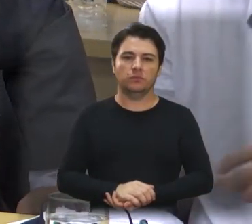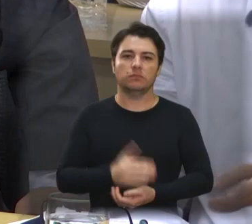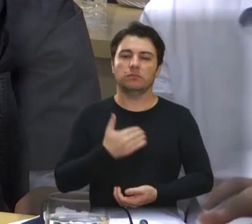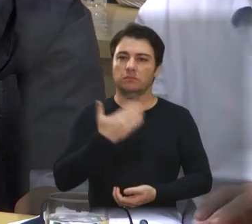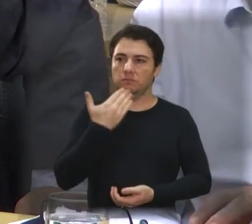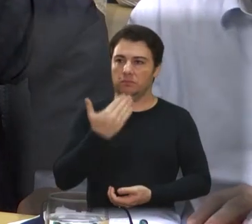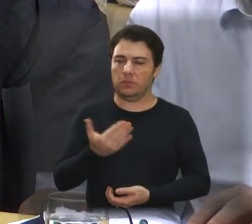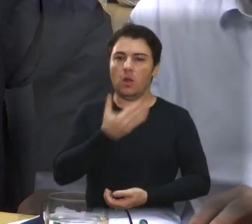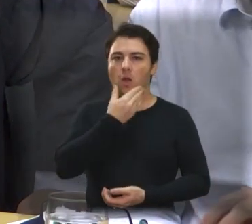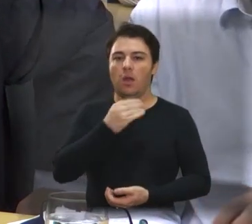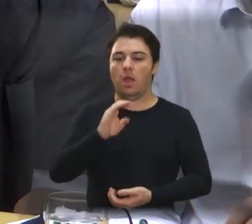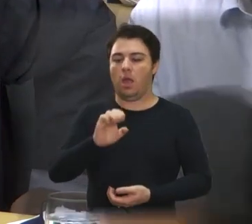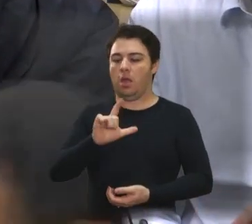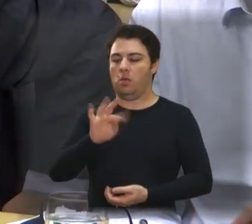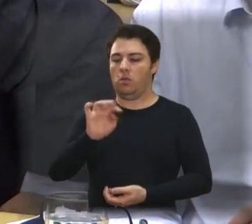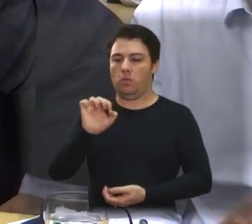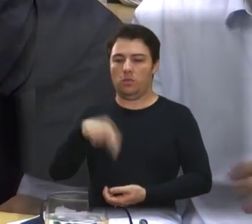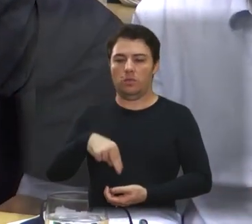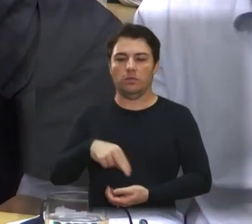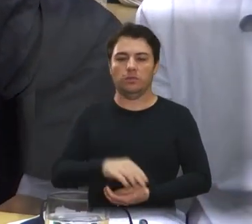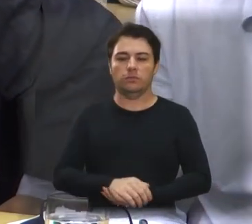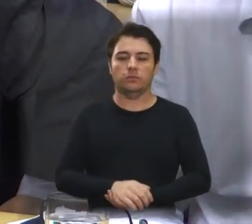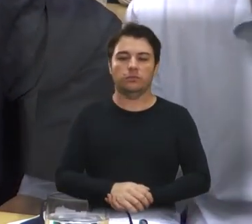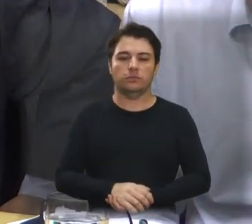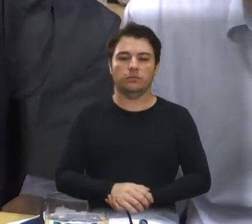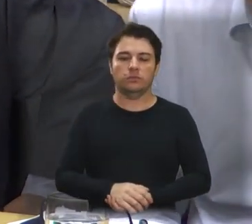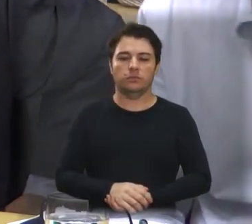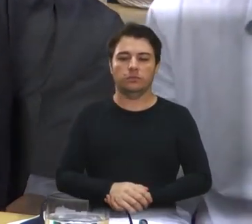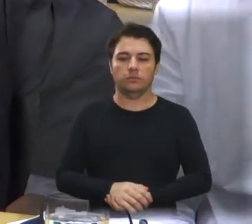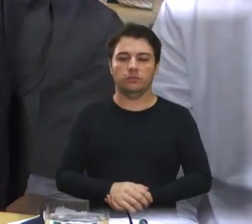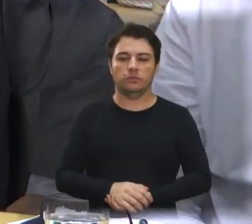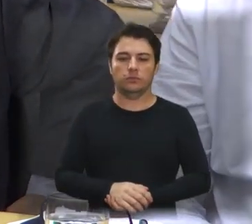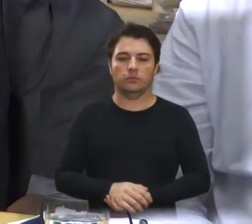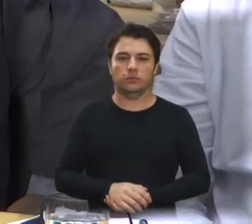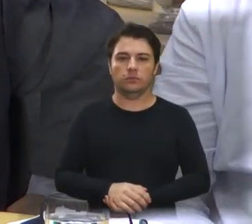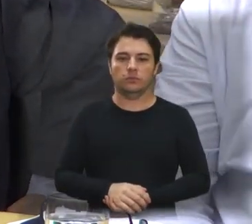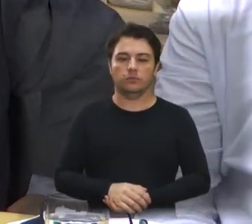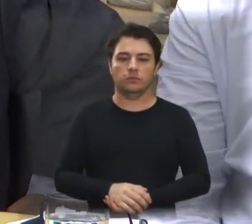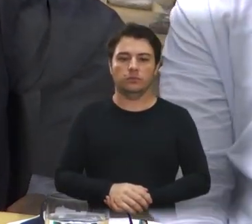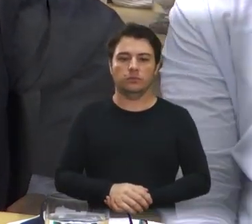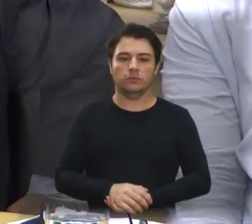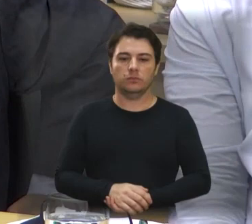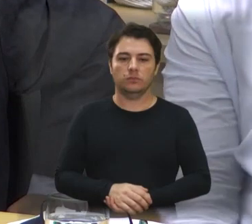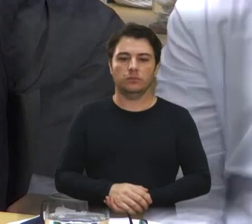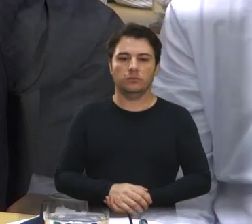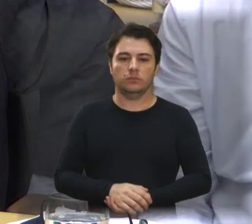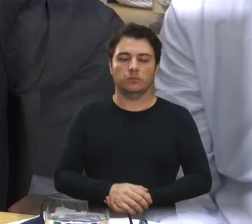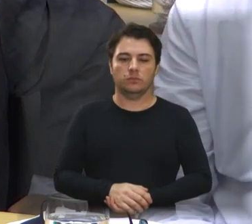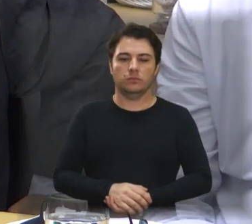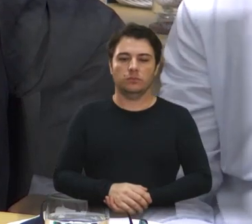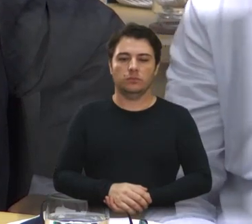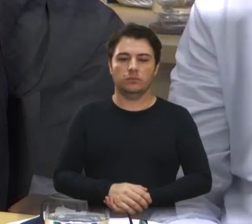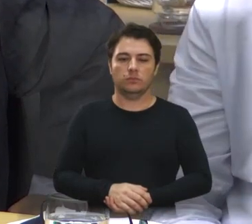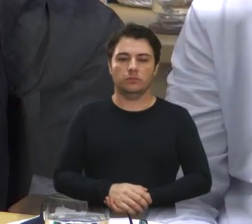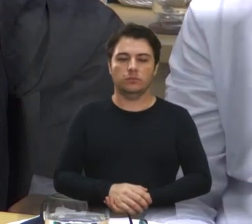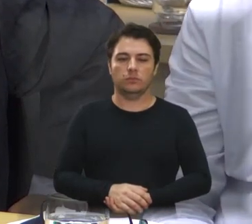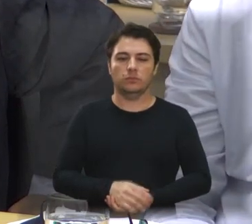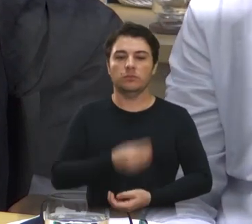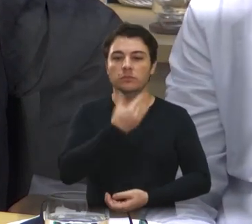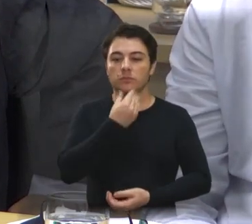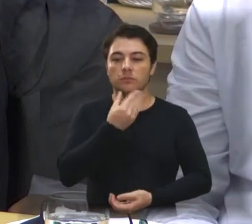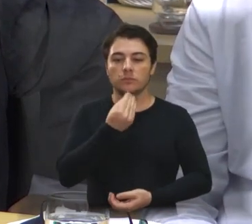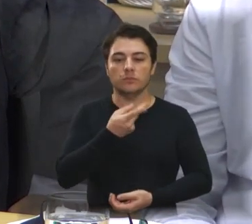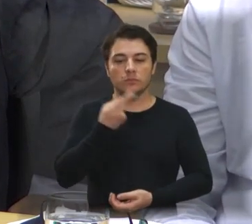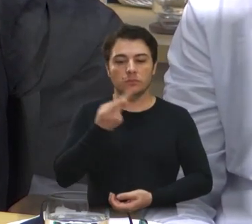e obrigado Elton e tem mais uma pessoa para falar que você escreveu seu Roberto